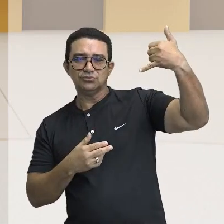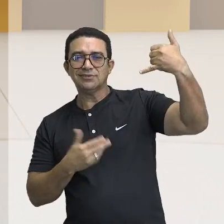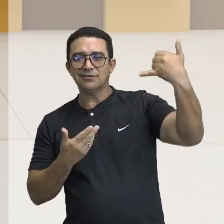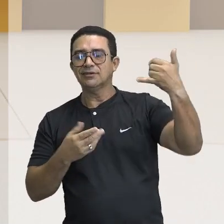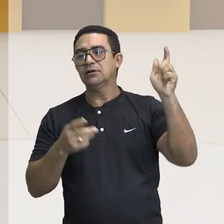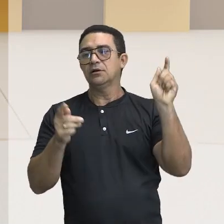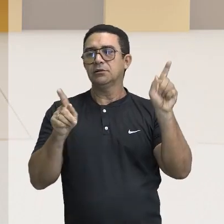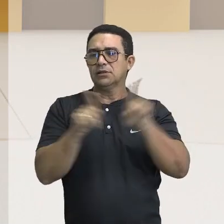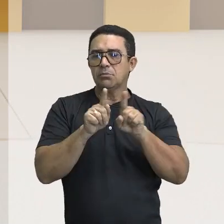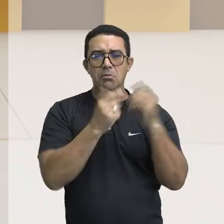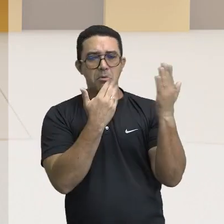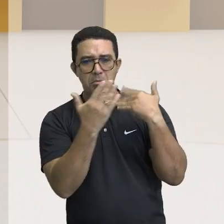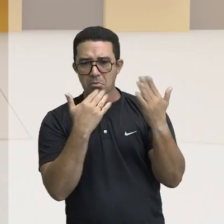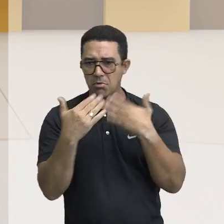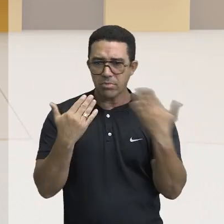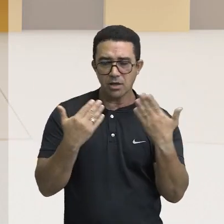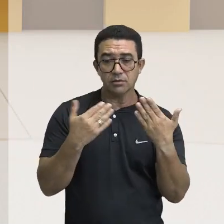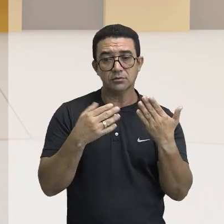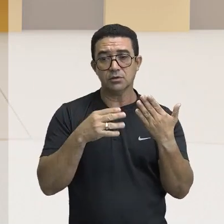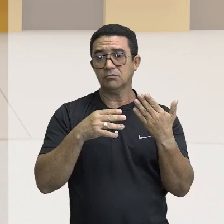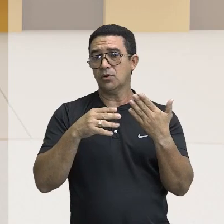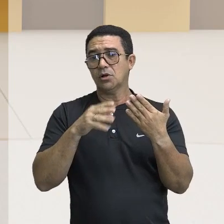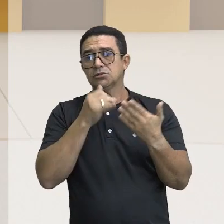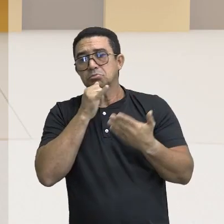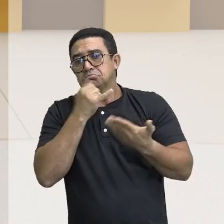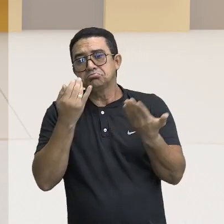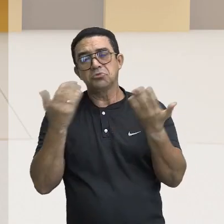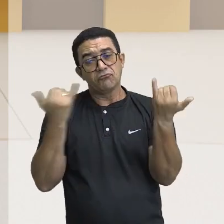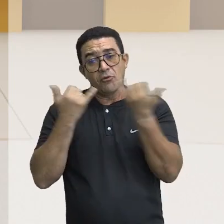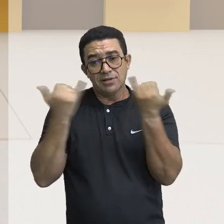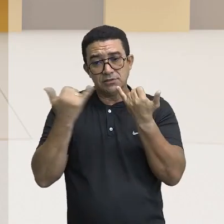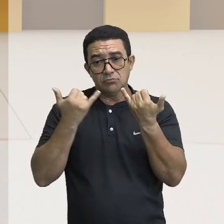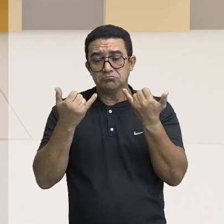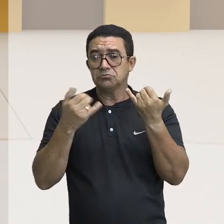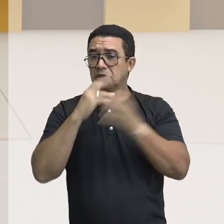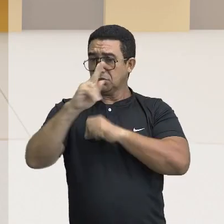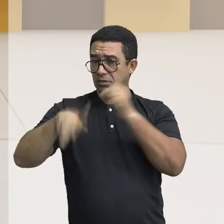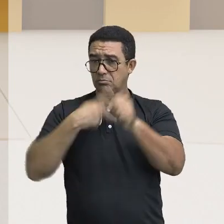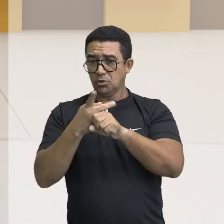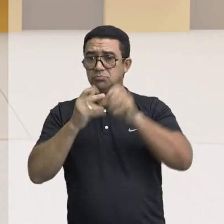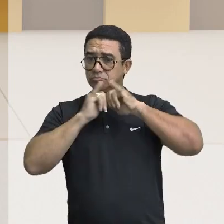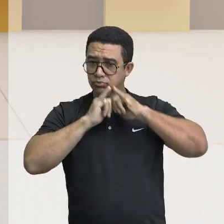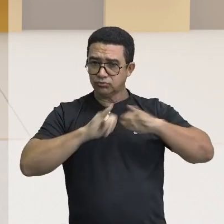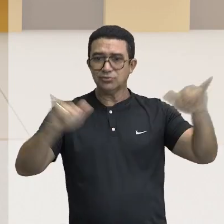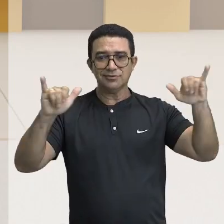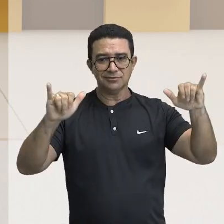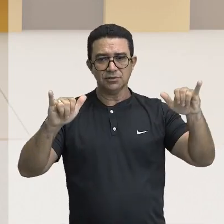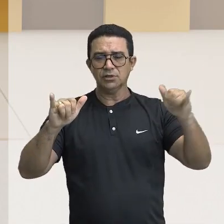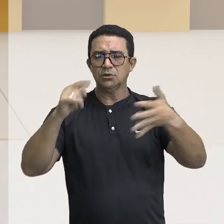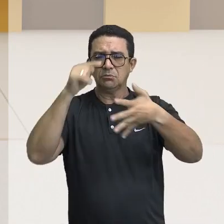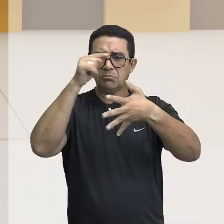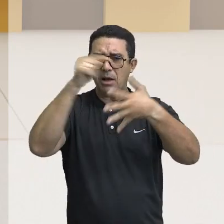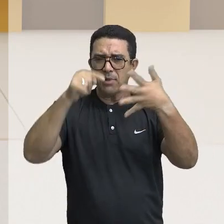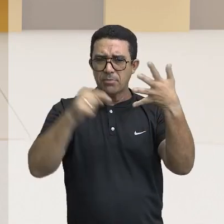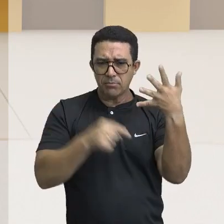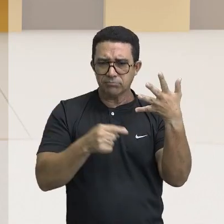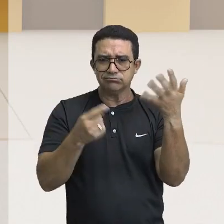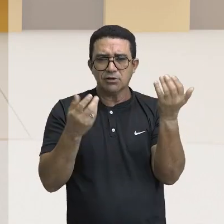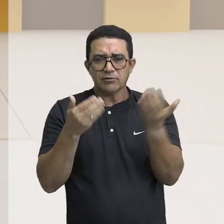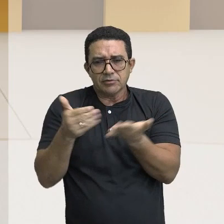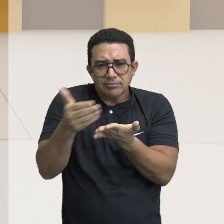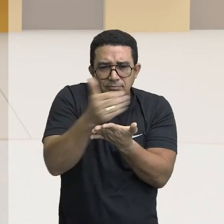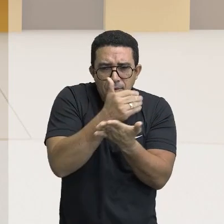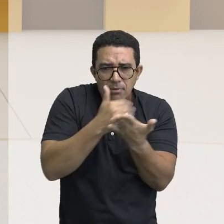uma conversa, ou então como informação, e você pode divulgar esse e-mail com todos os dados que você